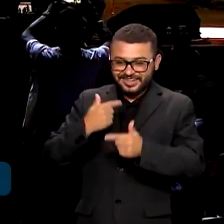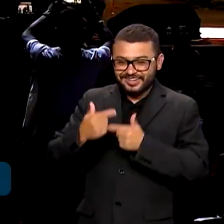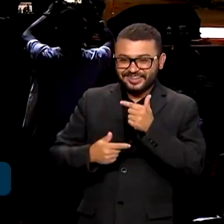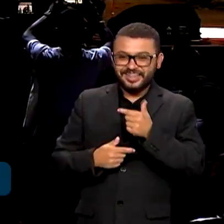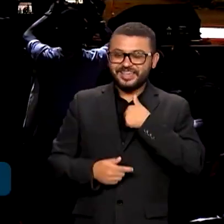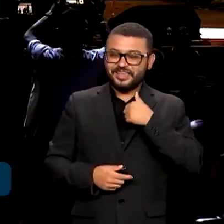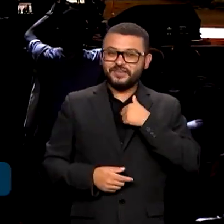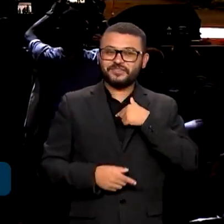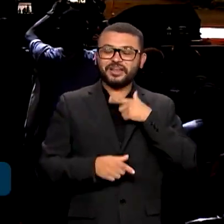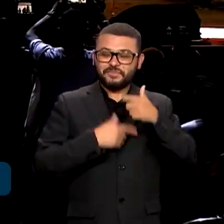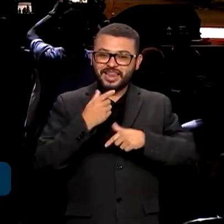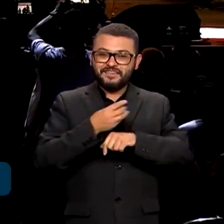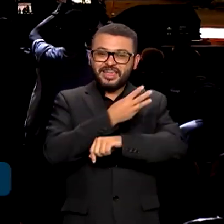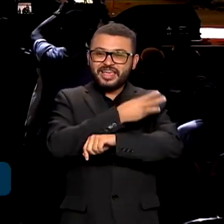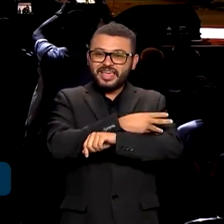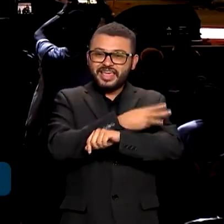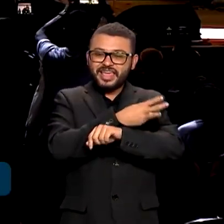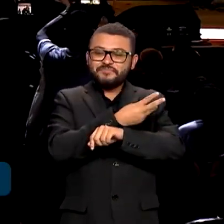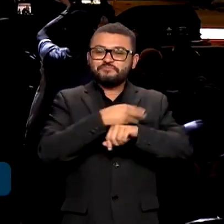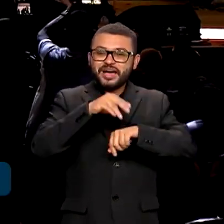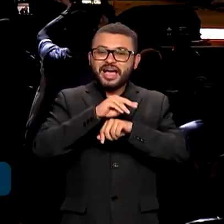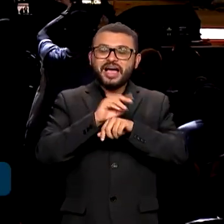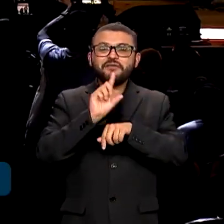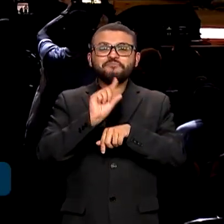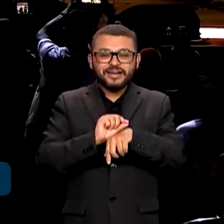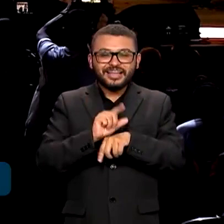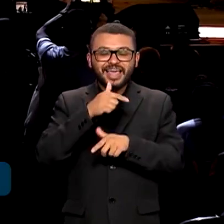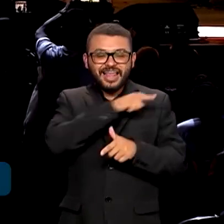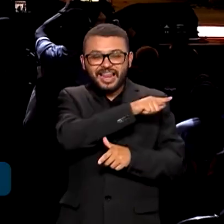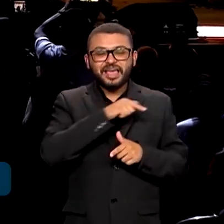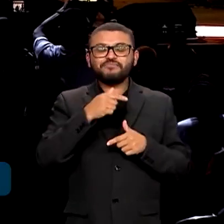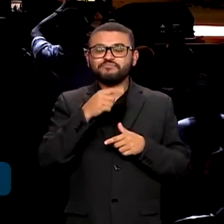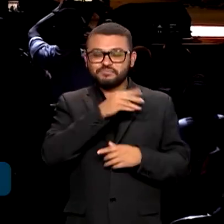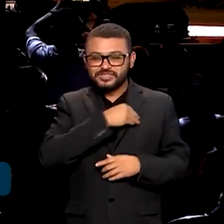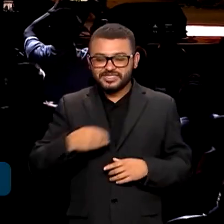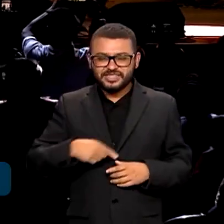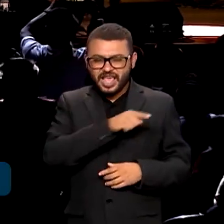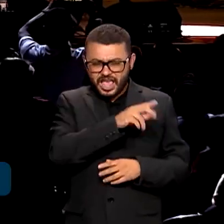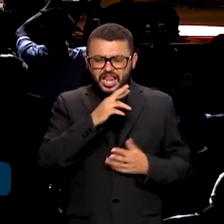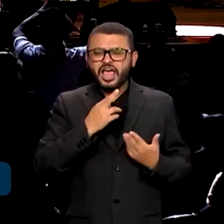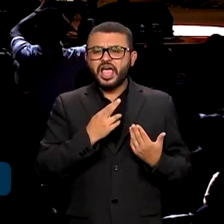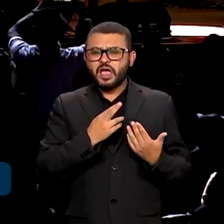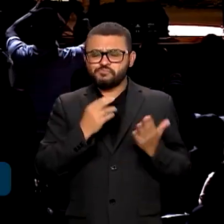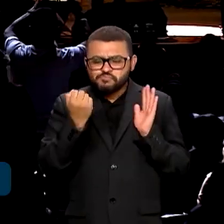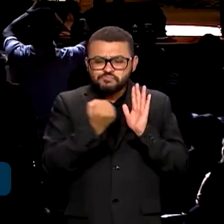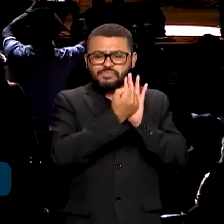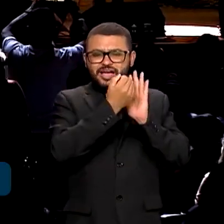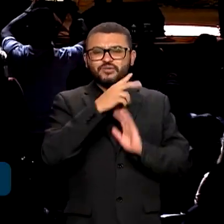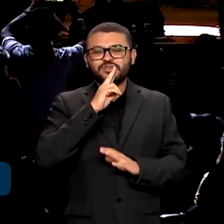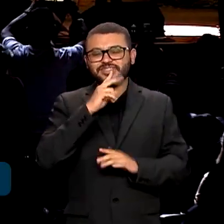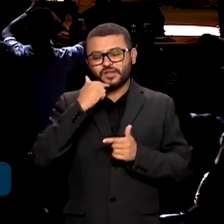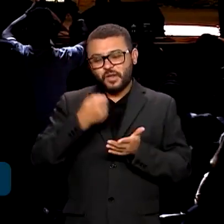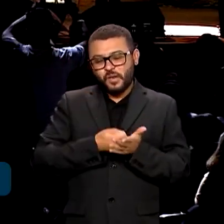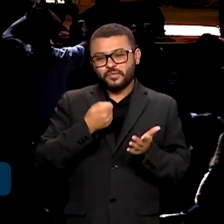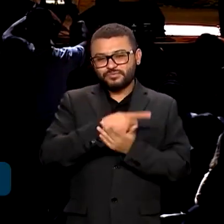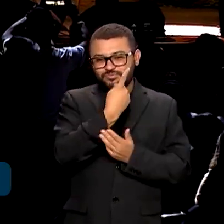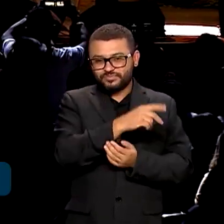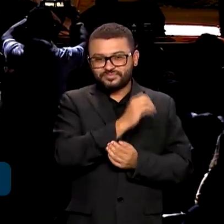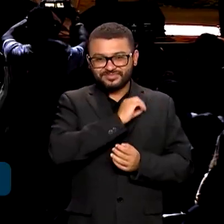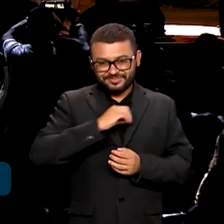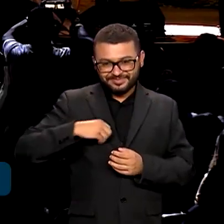superintendente do IBAMA no meu estado quando ela era ministra. E eu sei do símbolo que ela é dessa luta. E eu estava dizendo a ela,